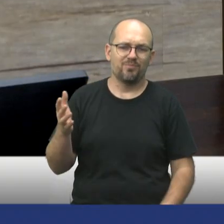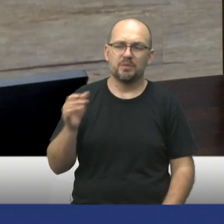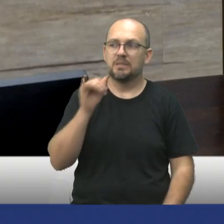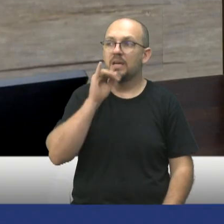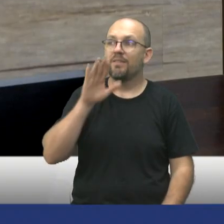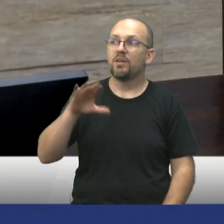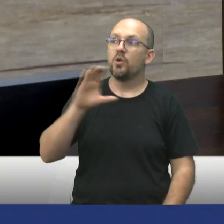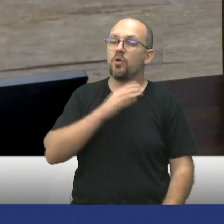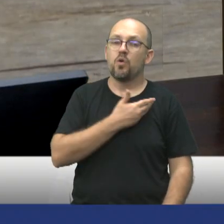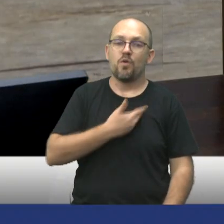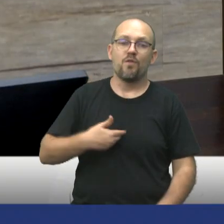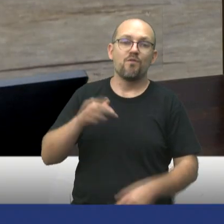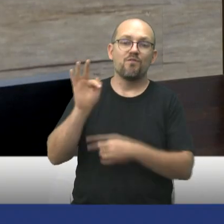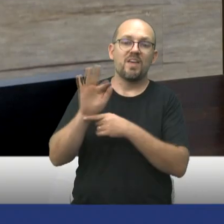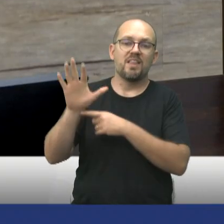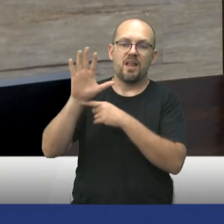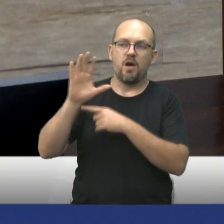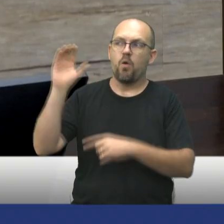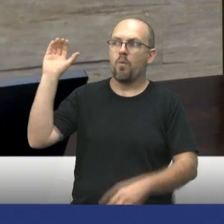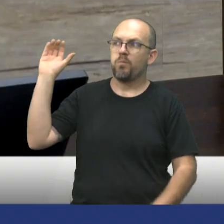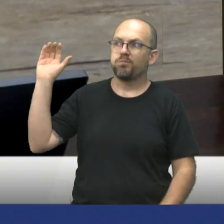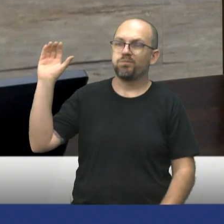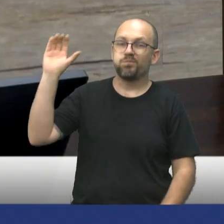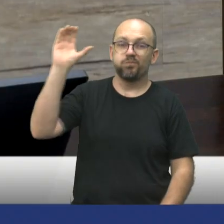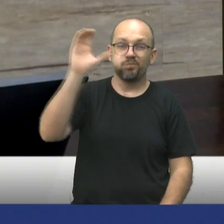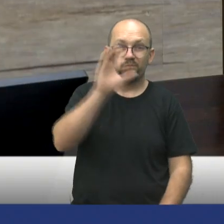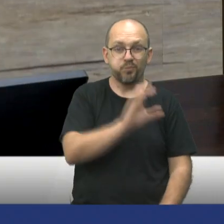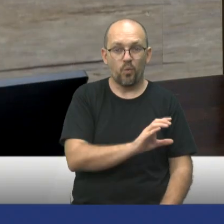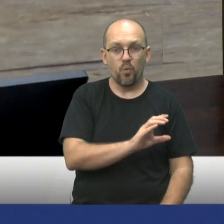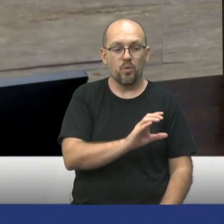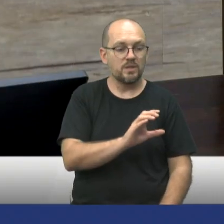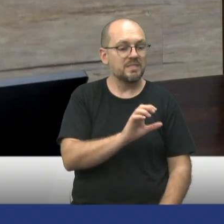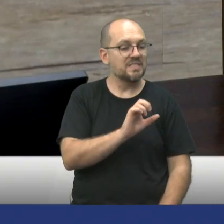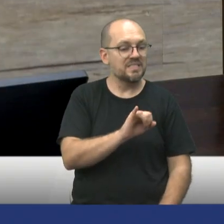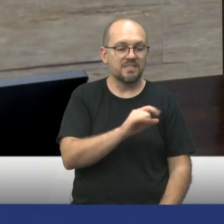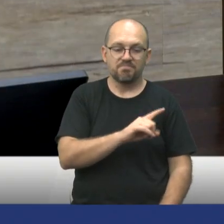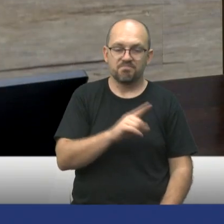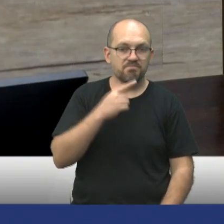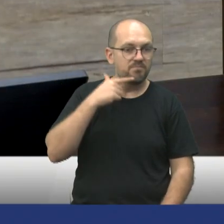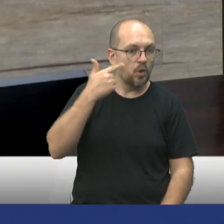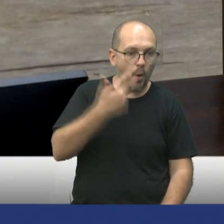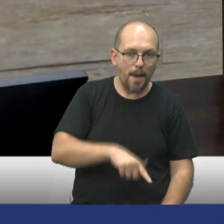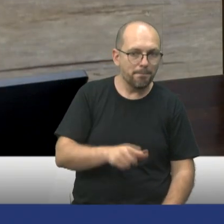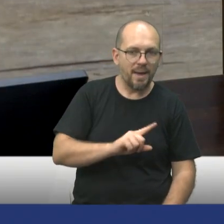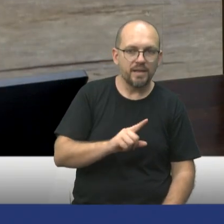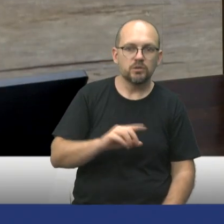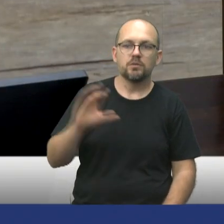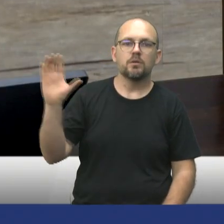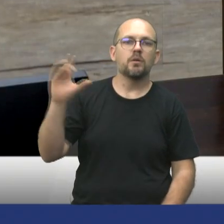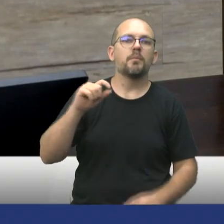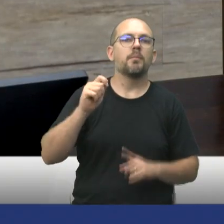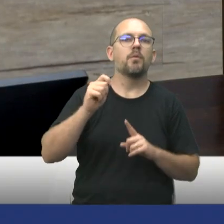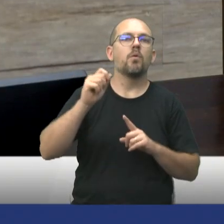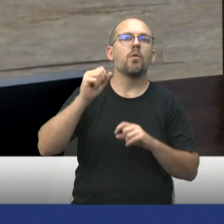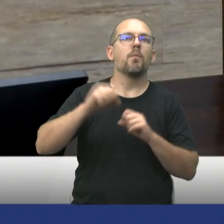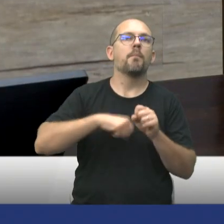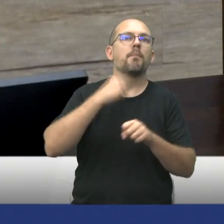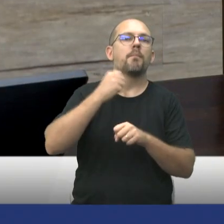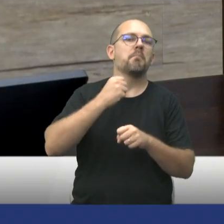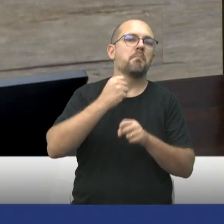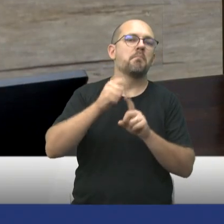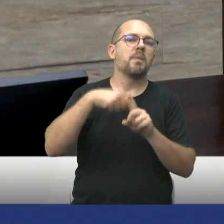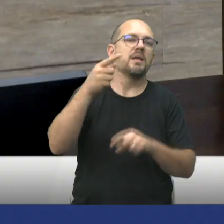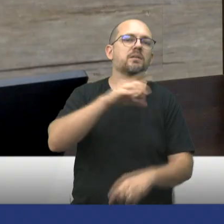União, que quando vem recurso federal, quando não se repete, ele diminui. E, na maioria das vezes, ele nem